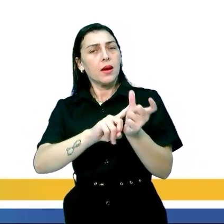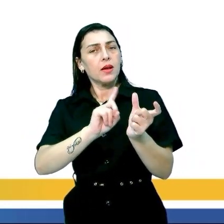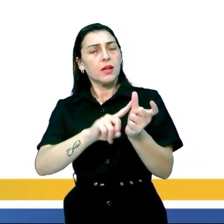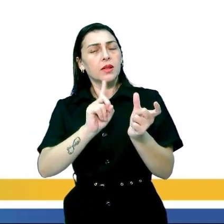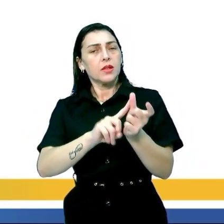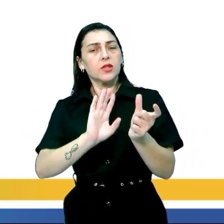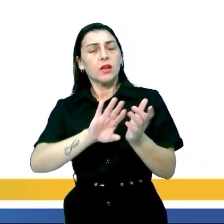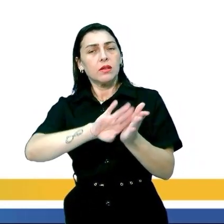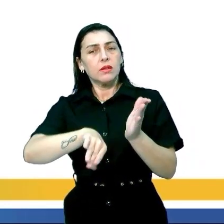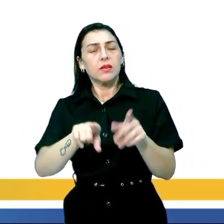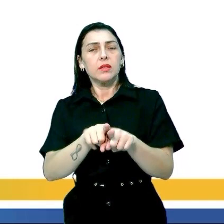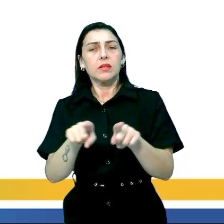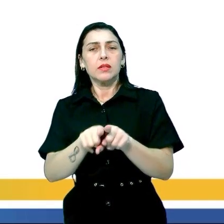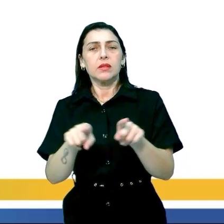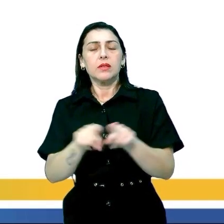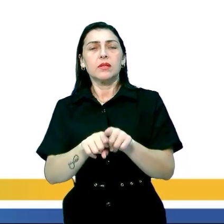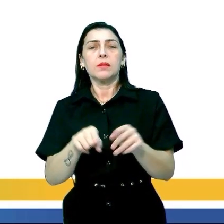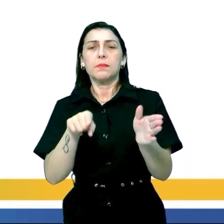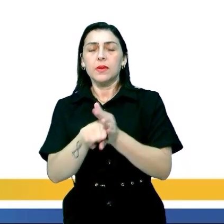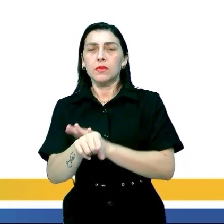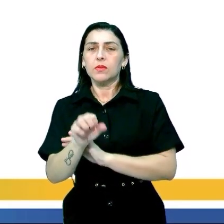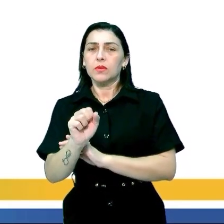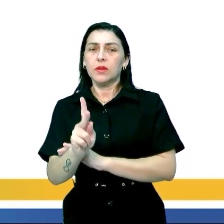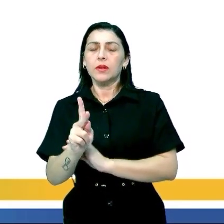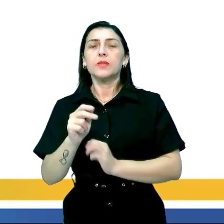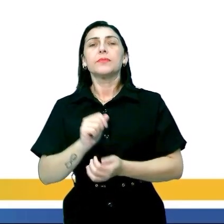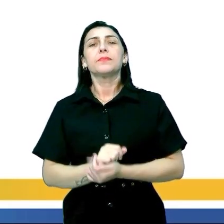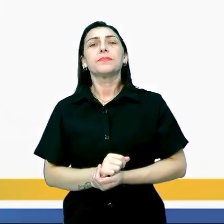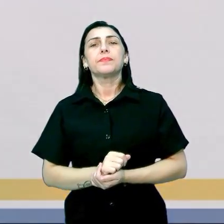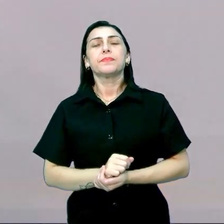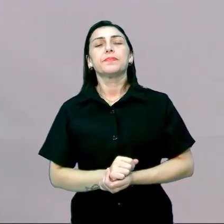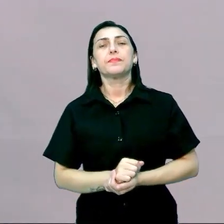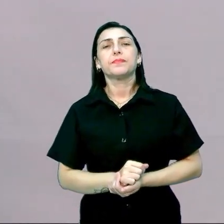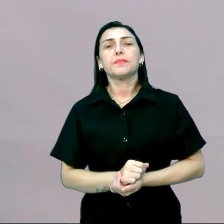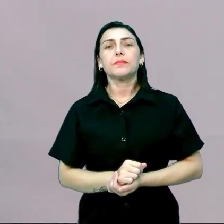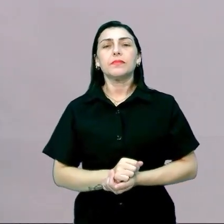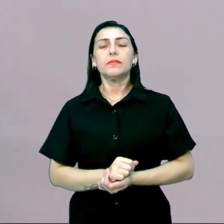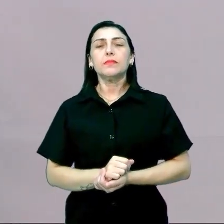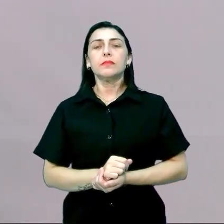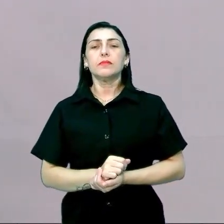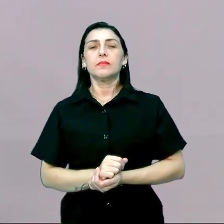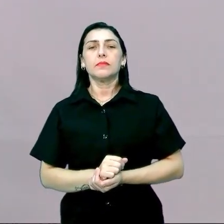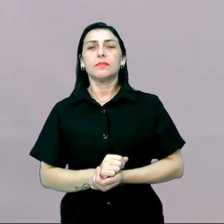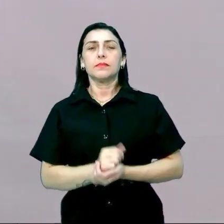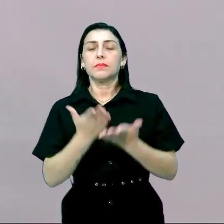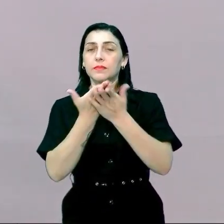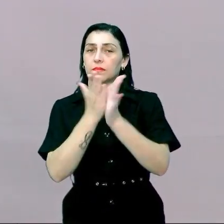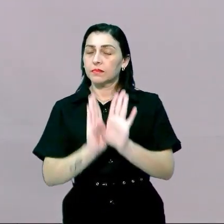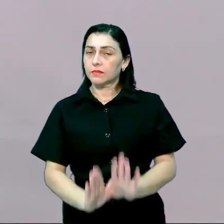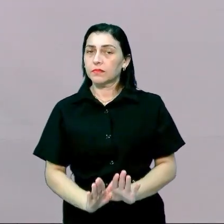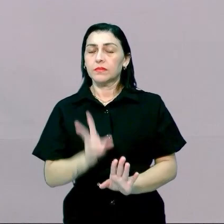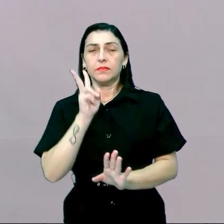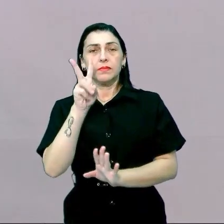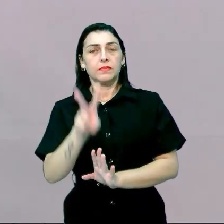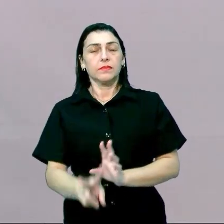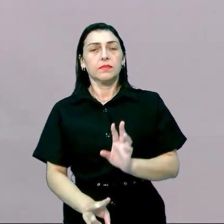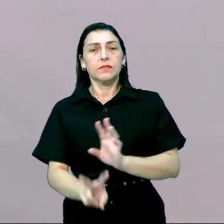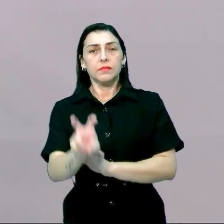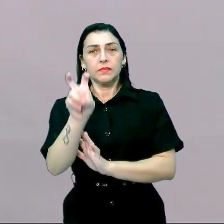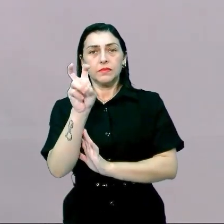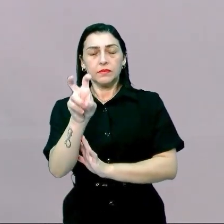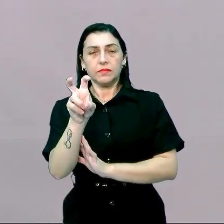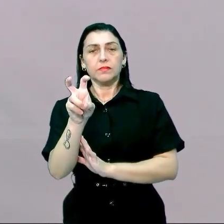já eliminaria também essa questão, tá certo? Então, pessoal, a gente encerra por aqui. A gente viu os